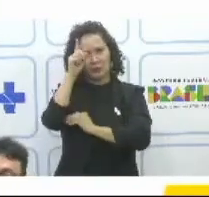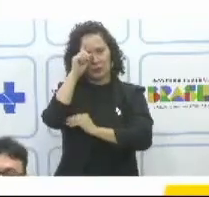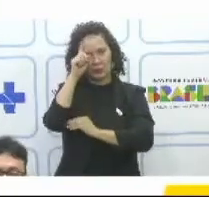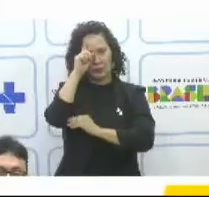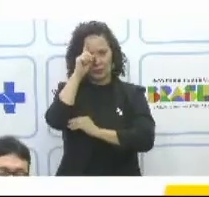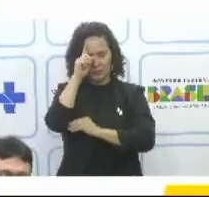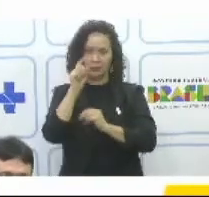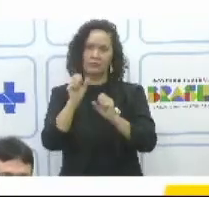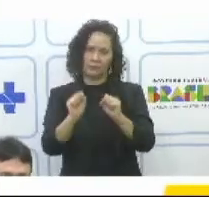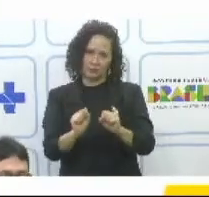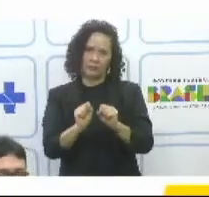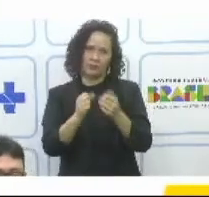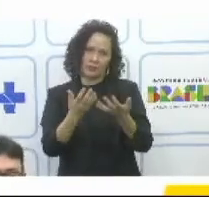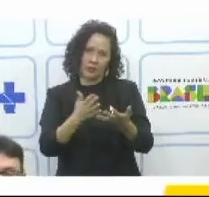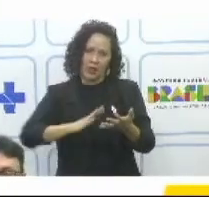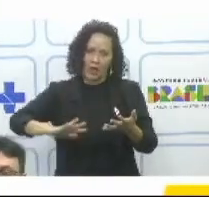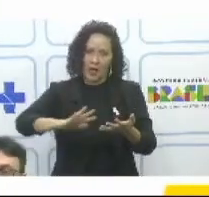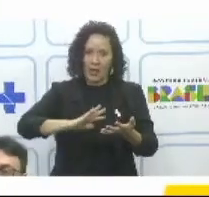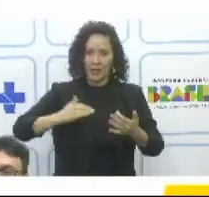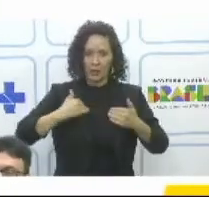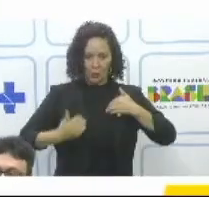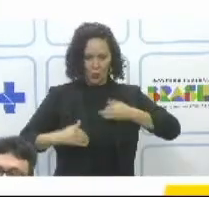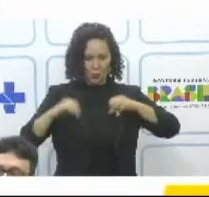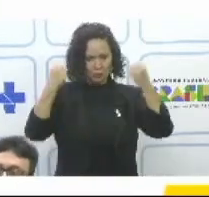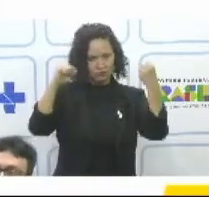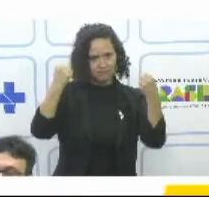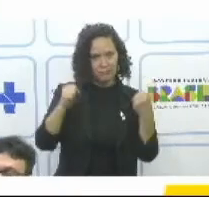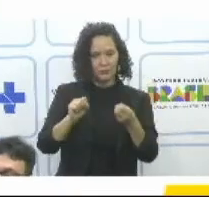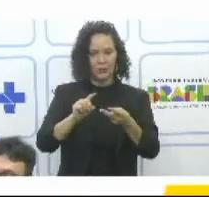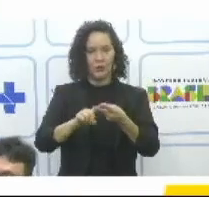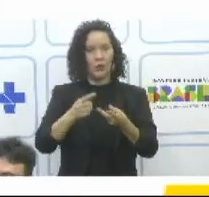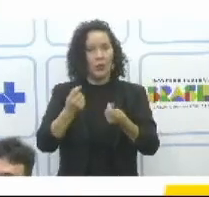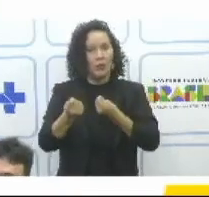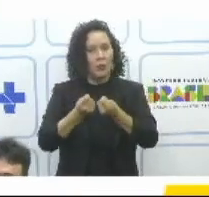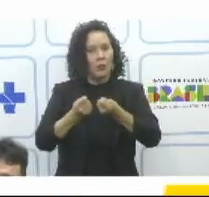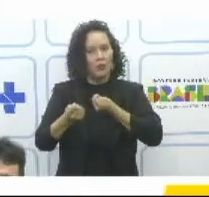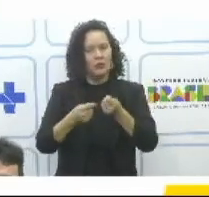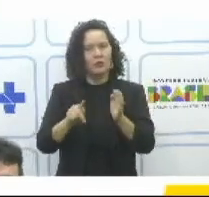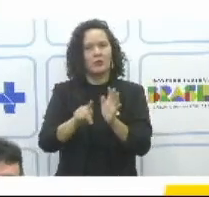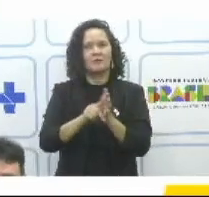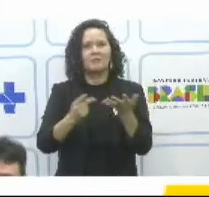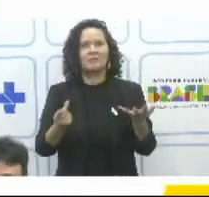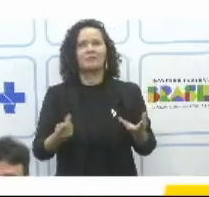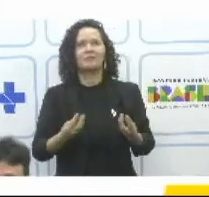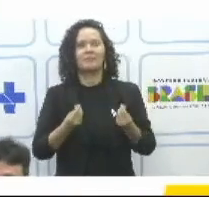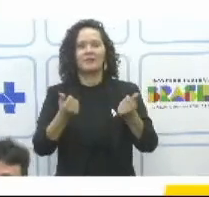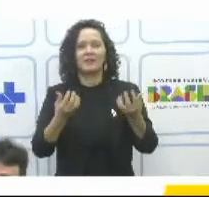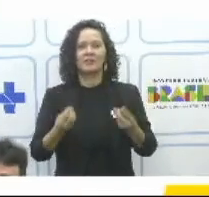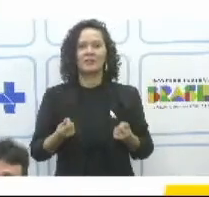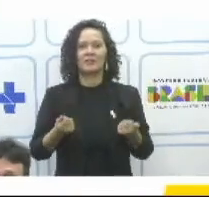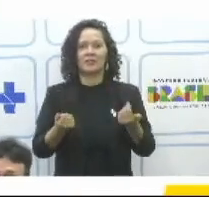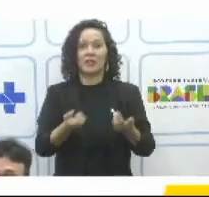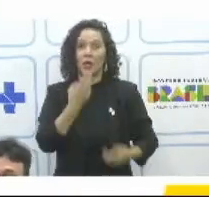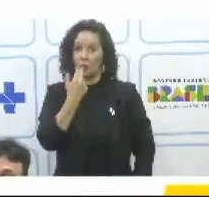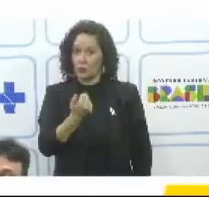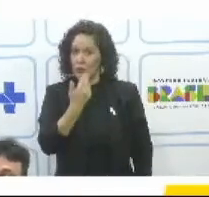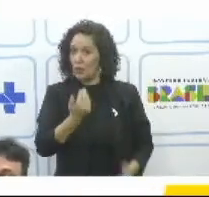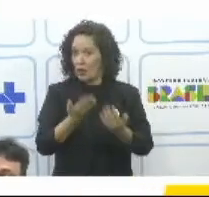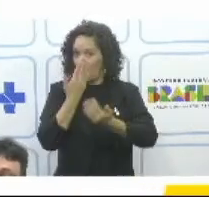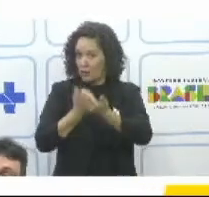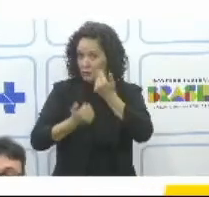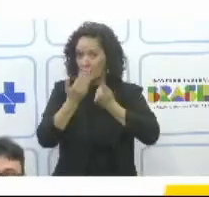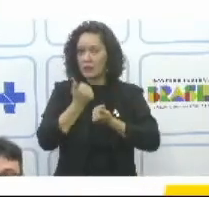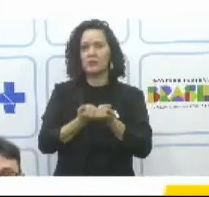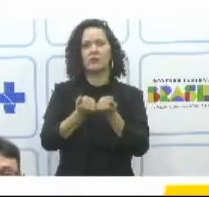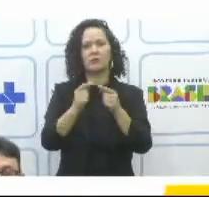né? Seja, né, também atividade física, seja o controle, né, da sua nutrição, da sua